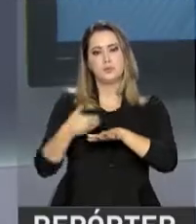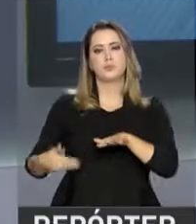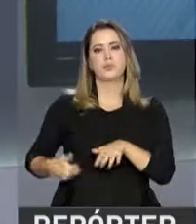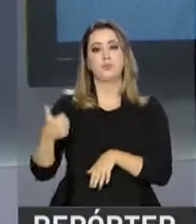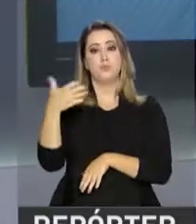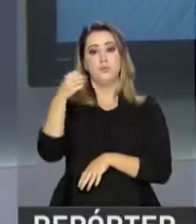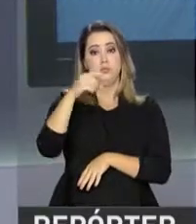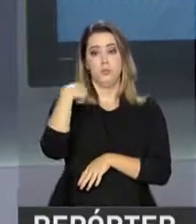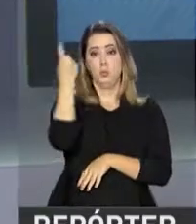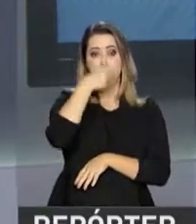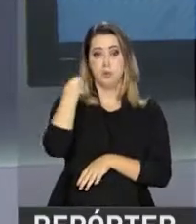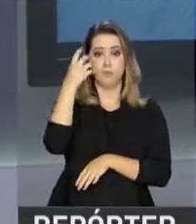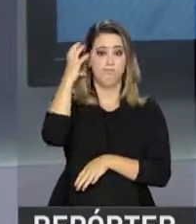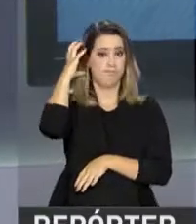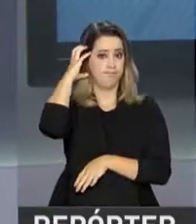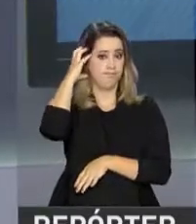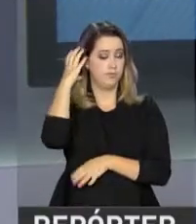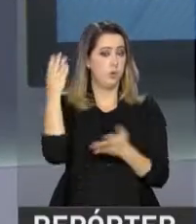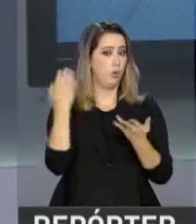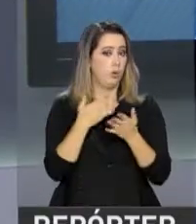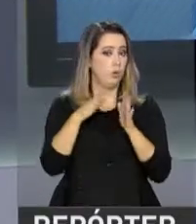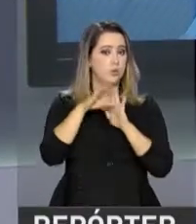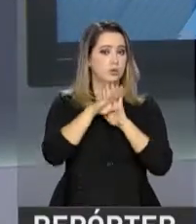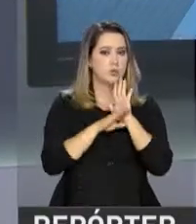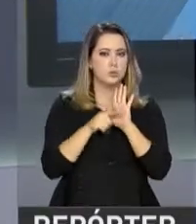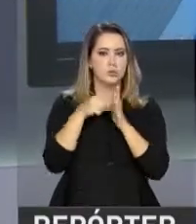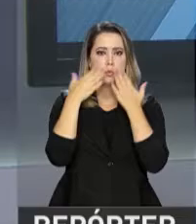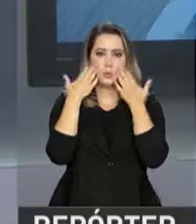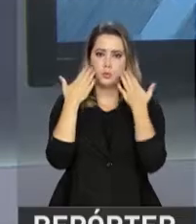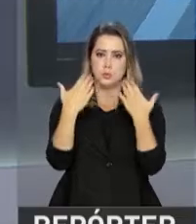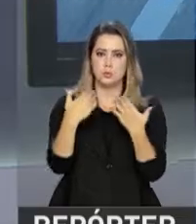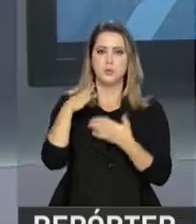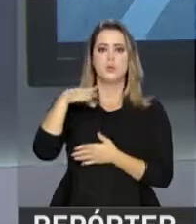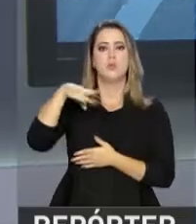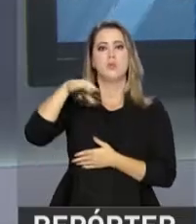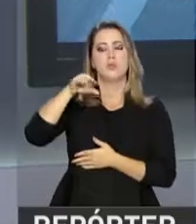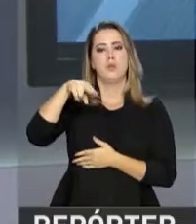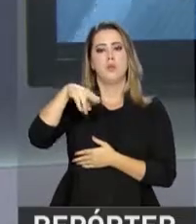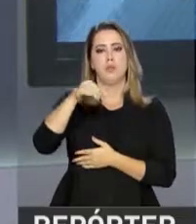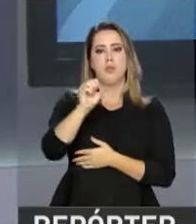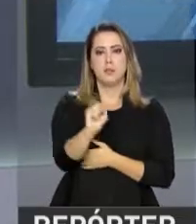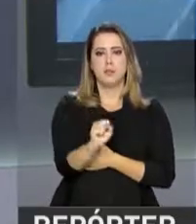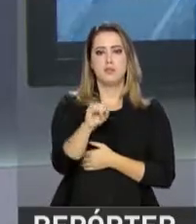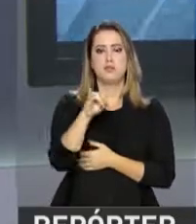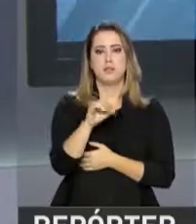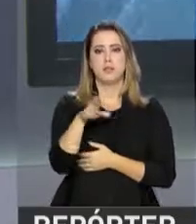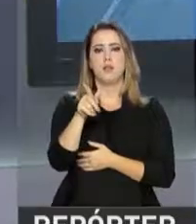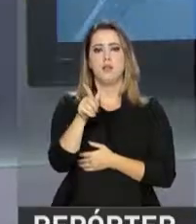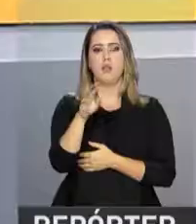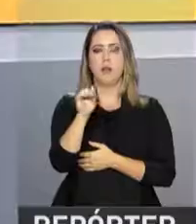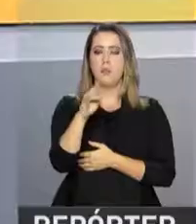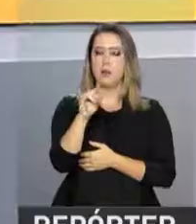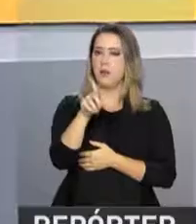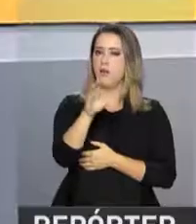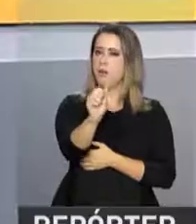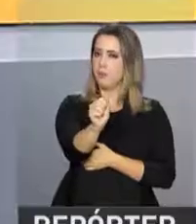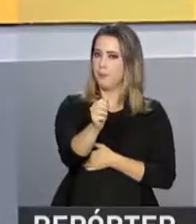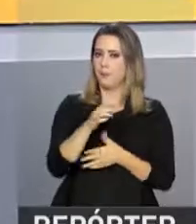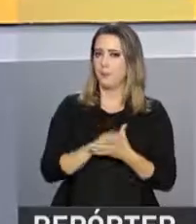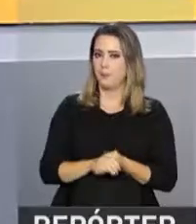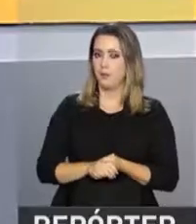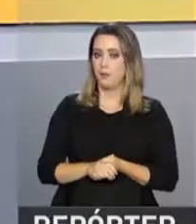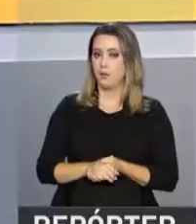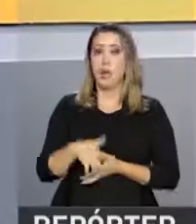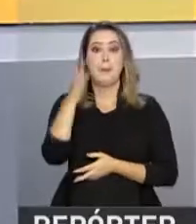horas no horário de brasília o programa de hoje conta com a apresentação dos jornalistas nazi brum e gabriela mendes e amanhã